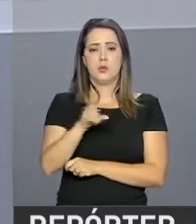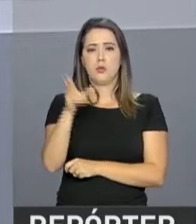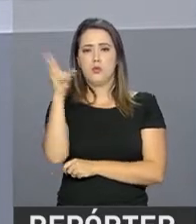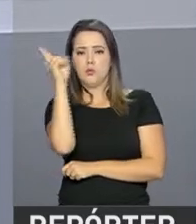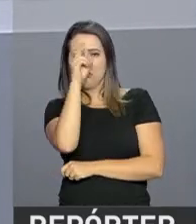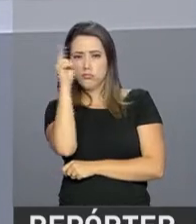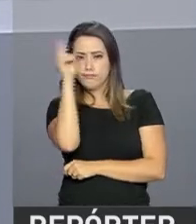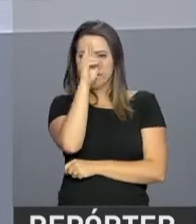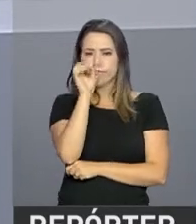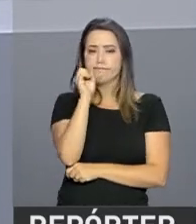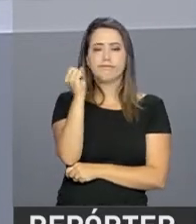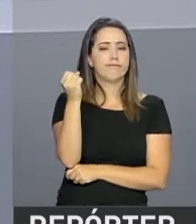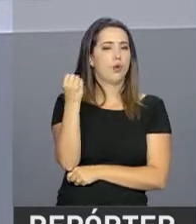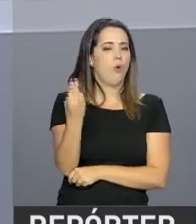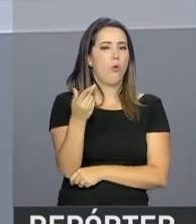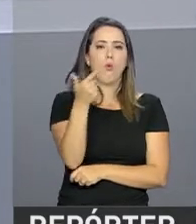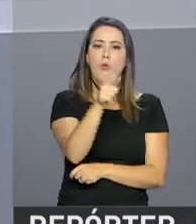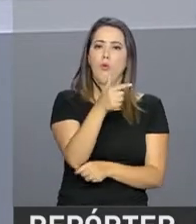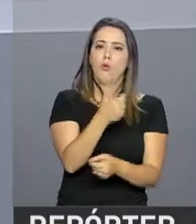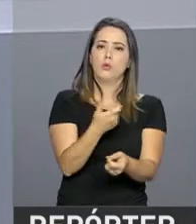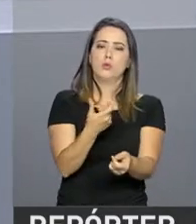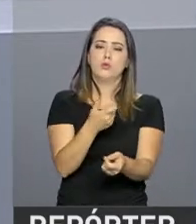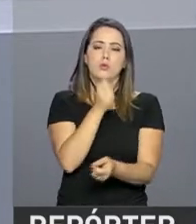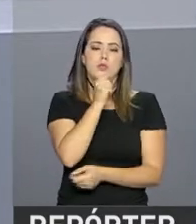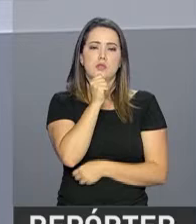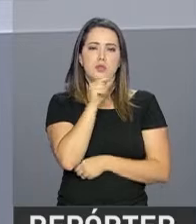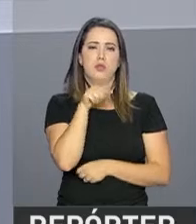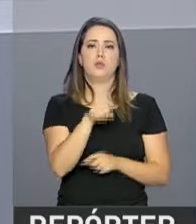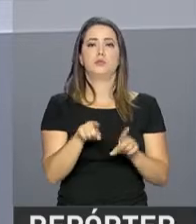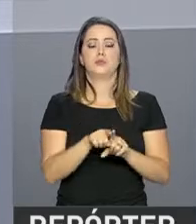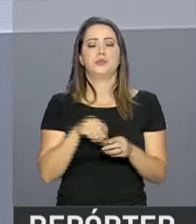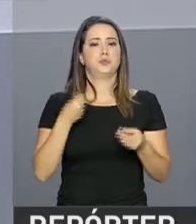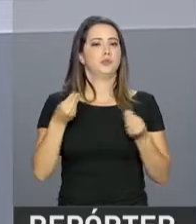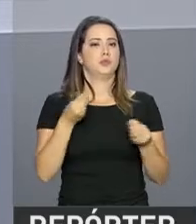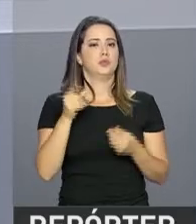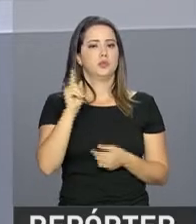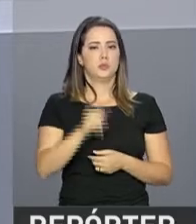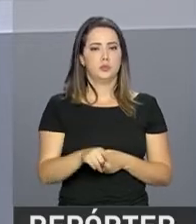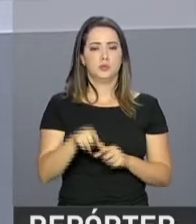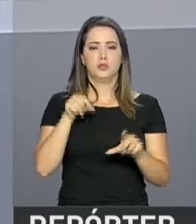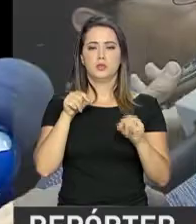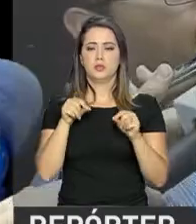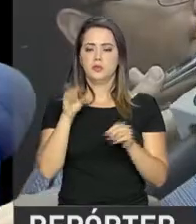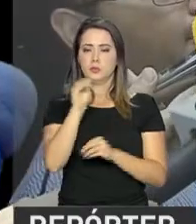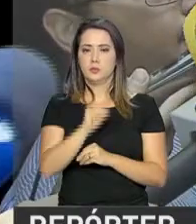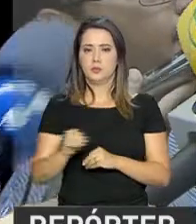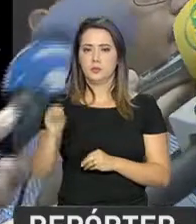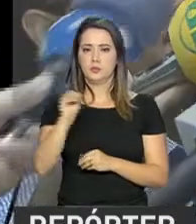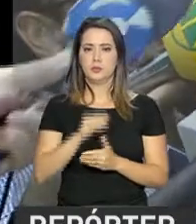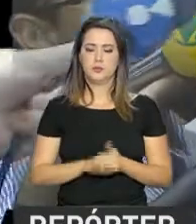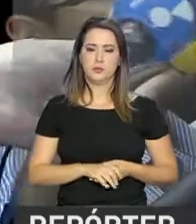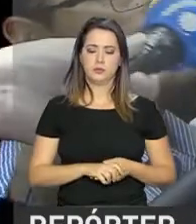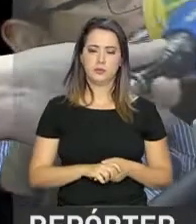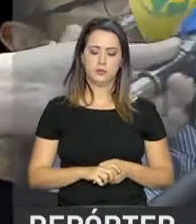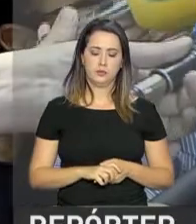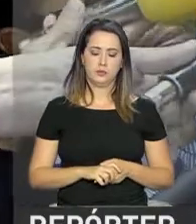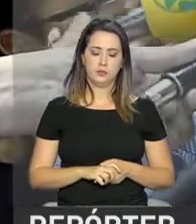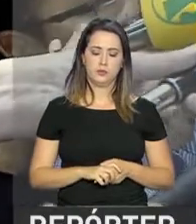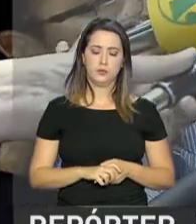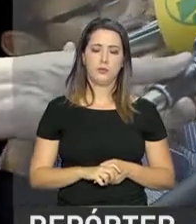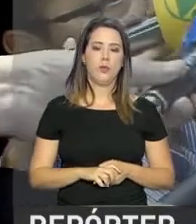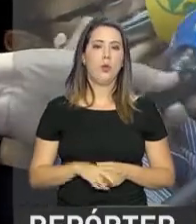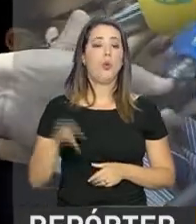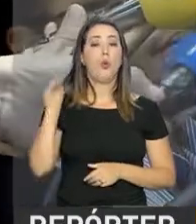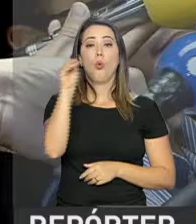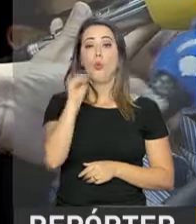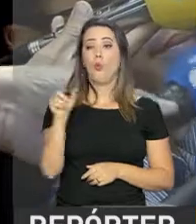e outras drogas. O ministro da Justiça comentou sobre essa alternativa de tratamento. O tratamento é caso a